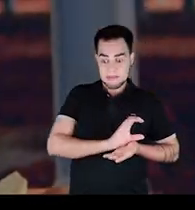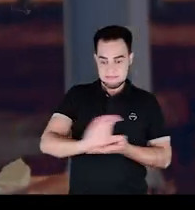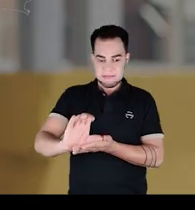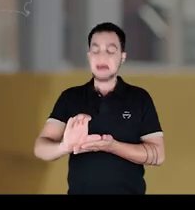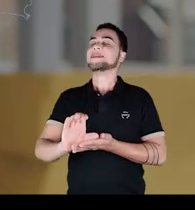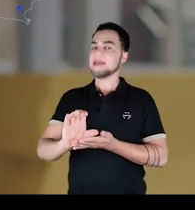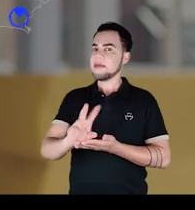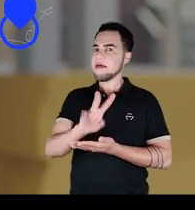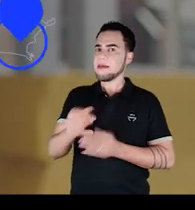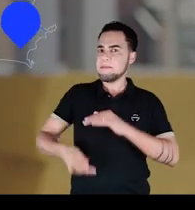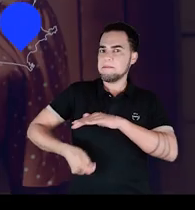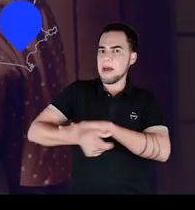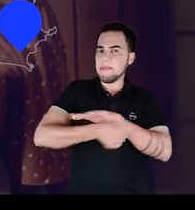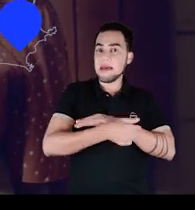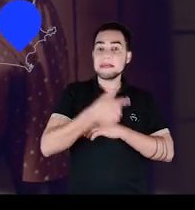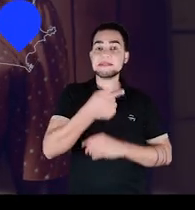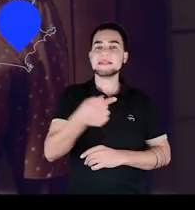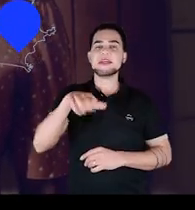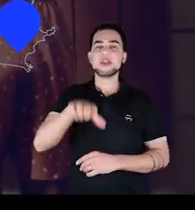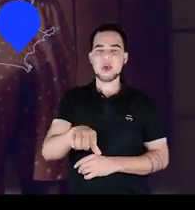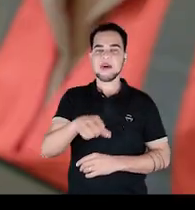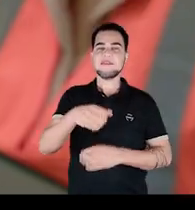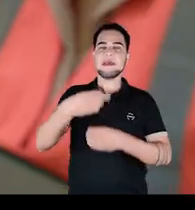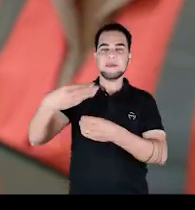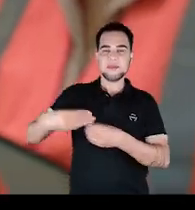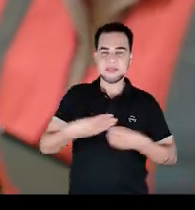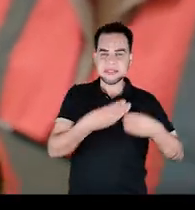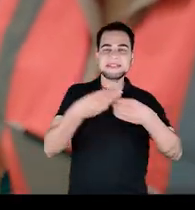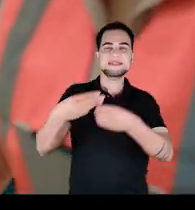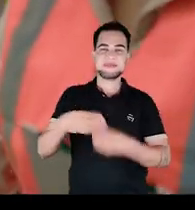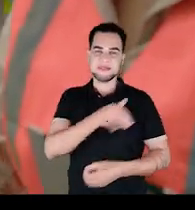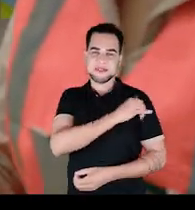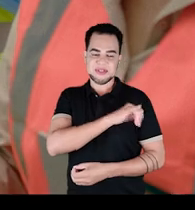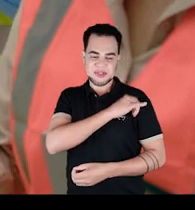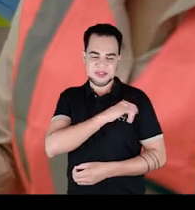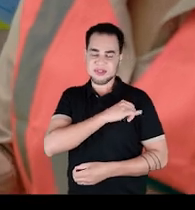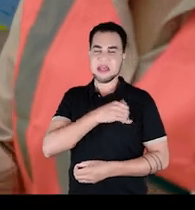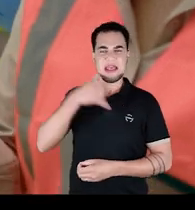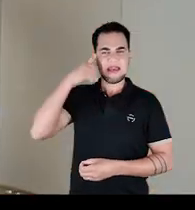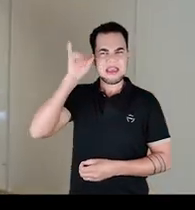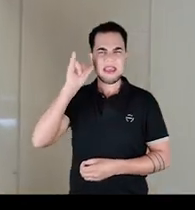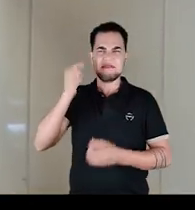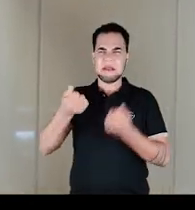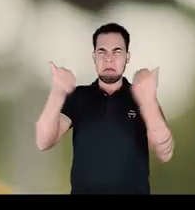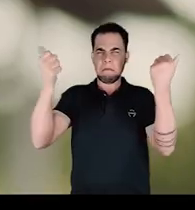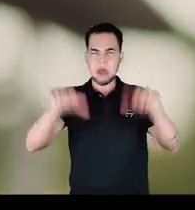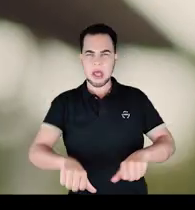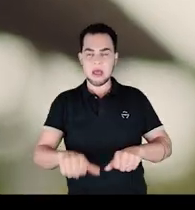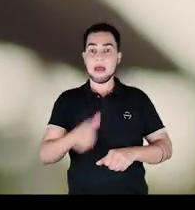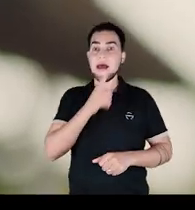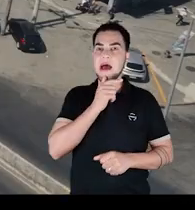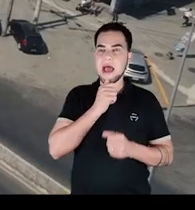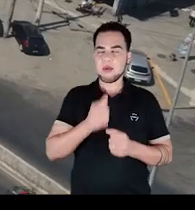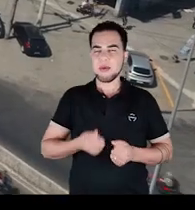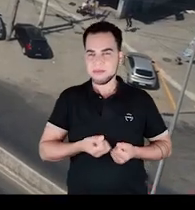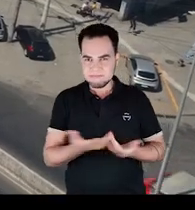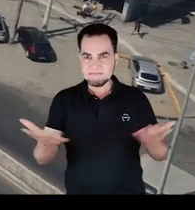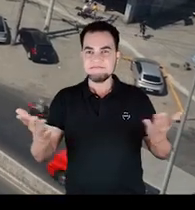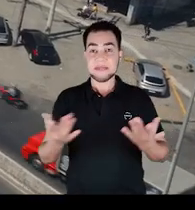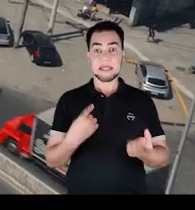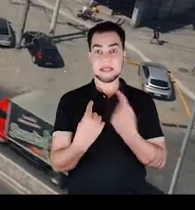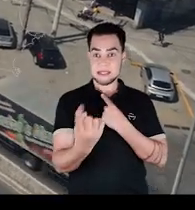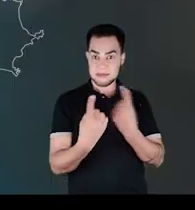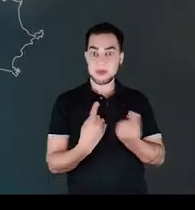vai beneficiar 79 municípios fluminenses com obras de prevenção de desastres, abastecimento de água e transporte